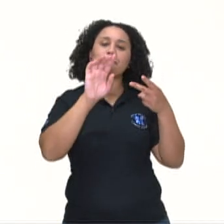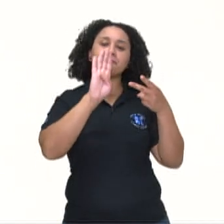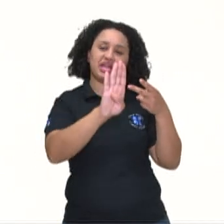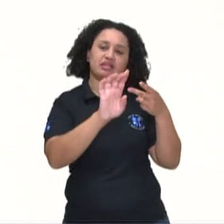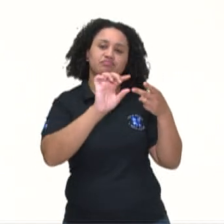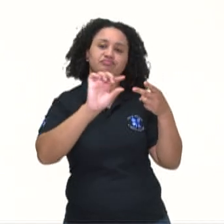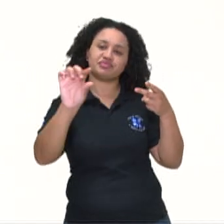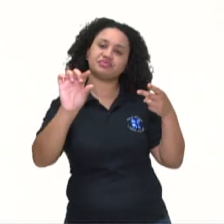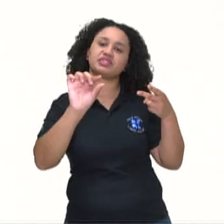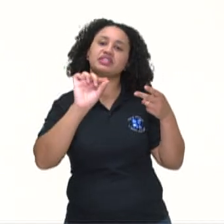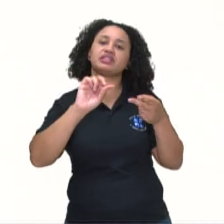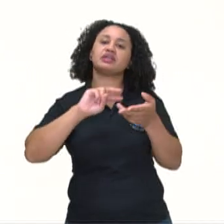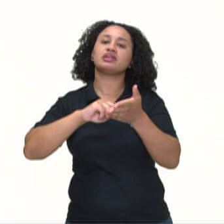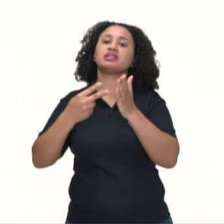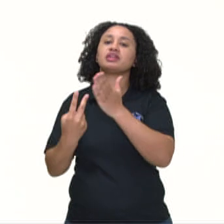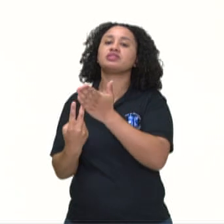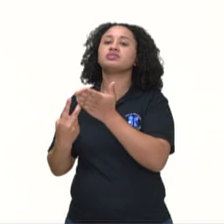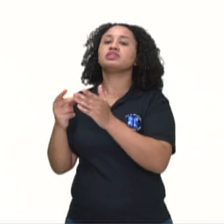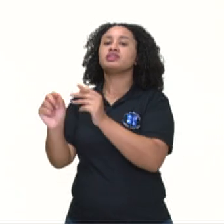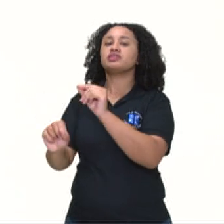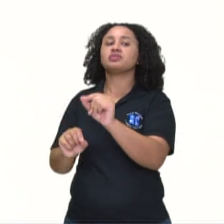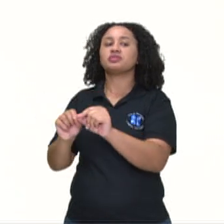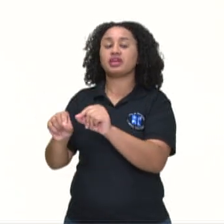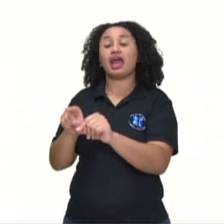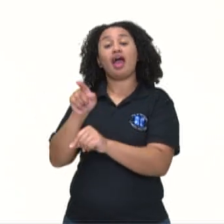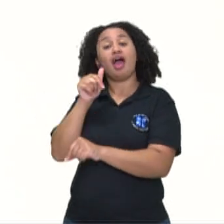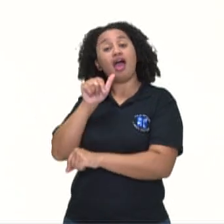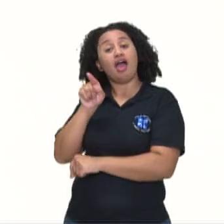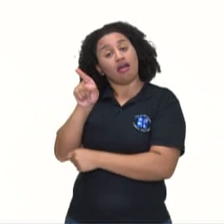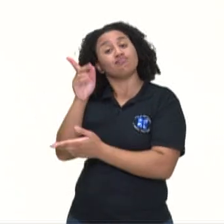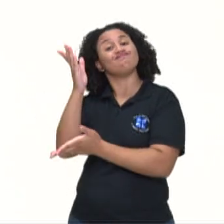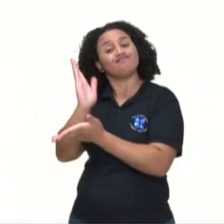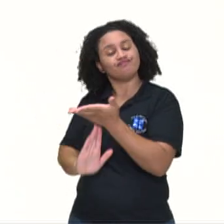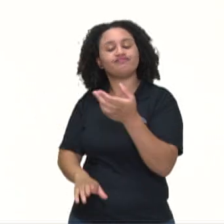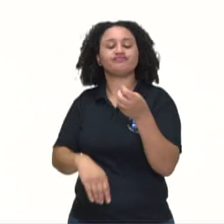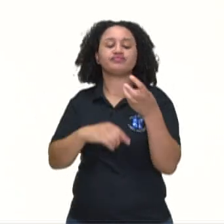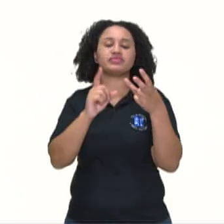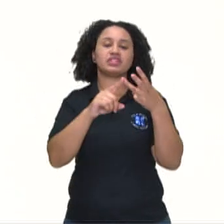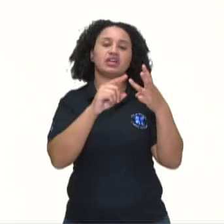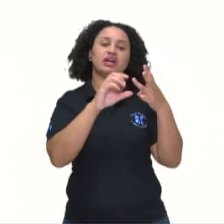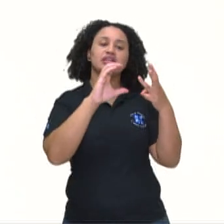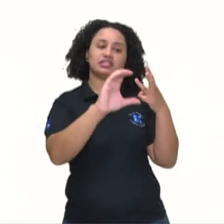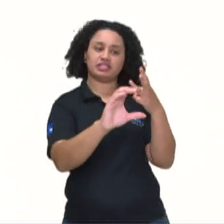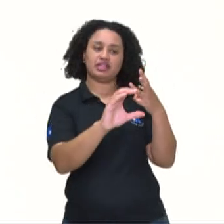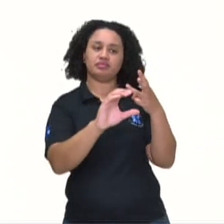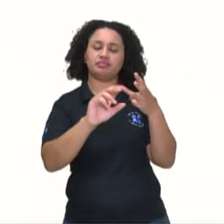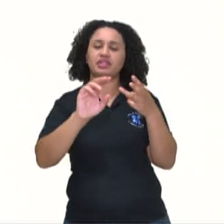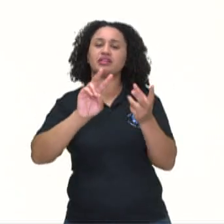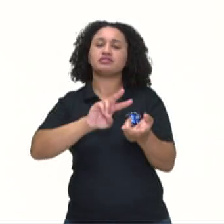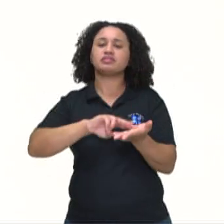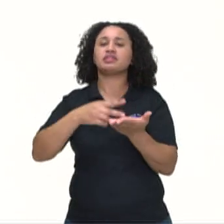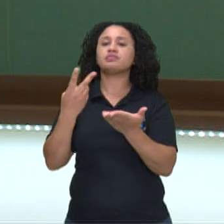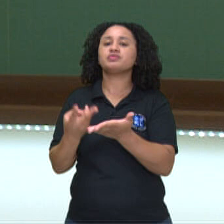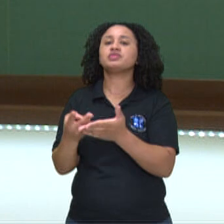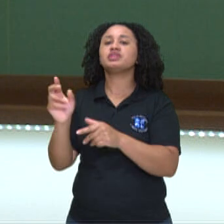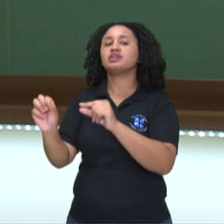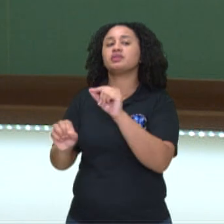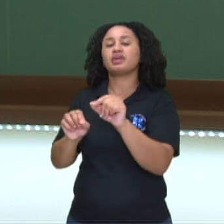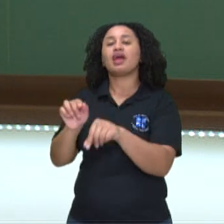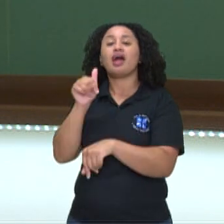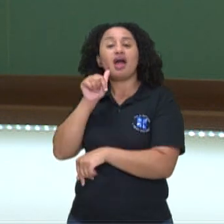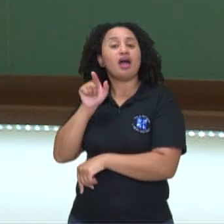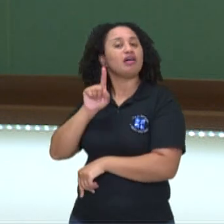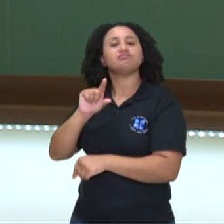school. Ela vai reprovar. E she doesn't do her homework. Ela não faz a lição de